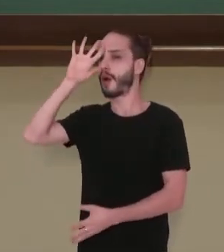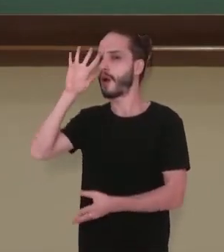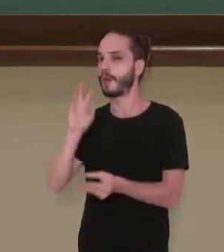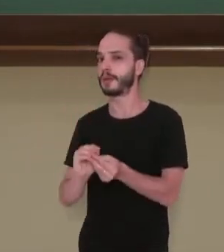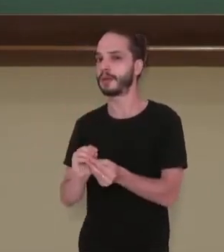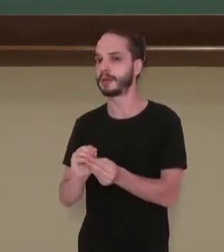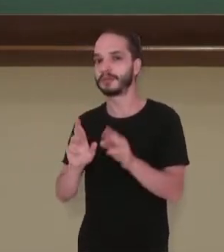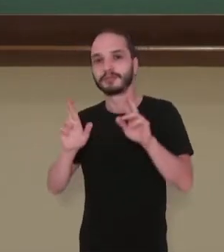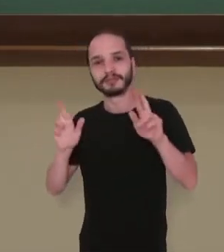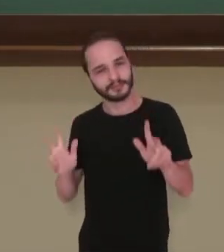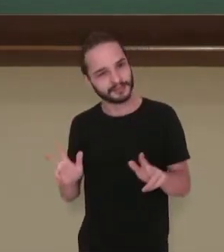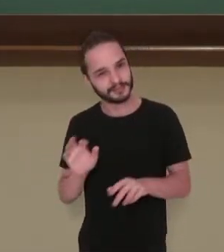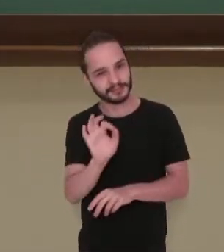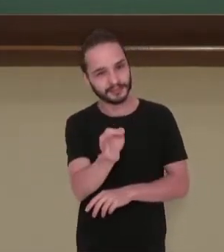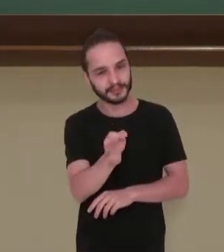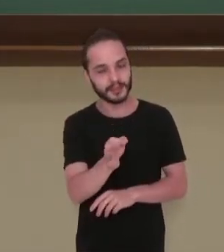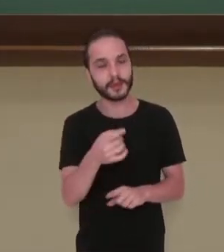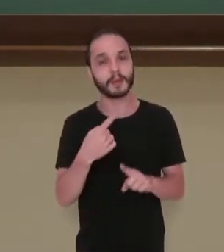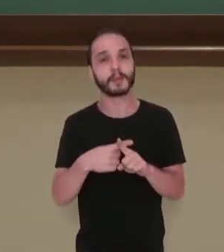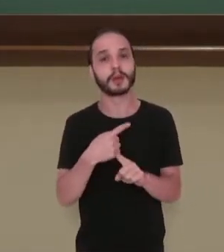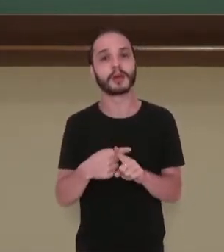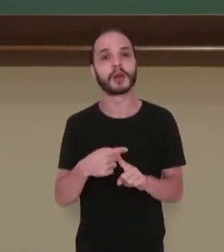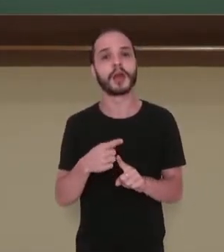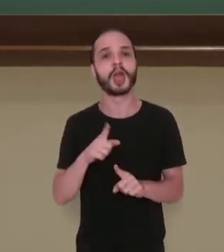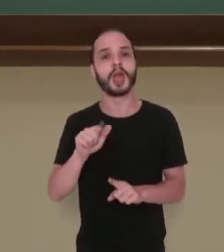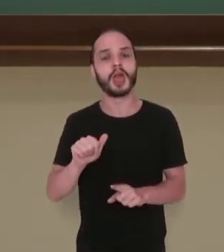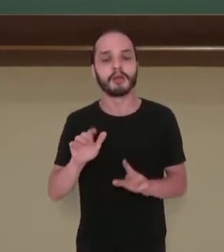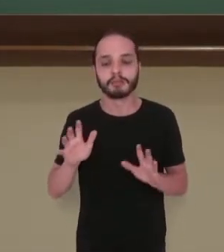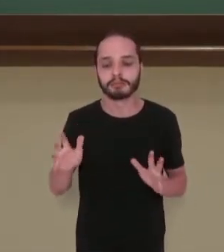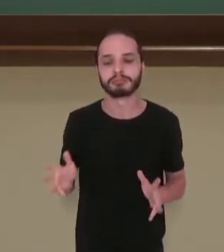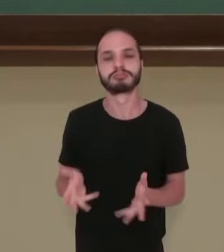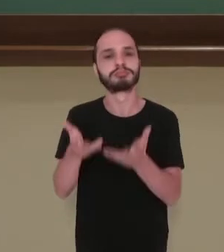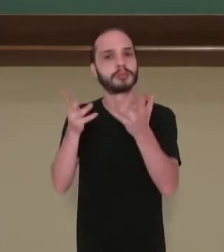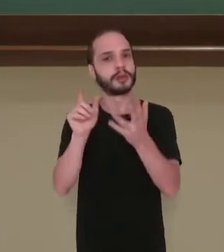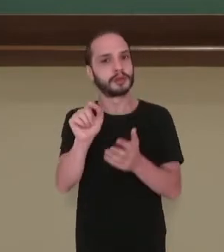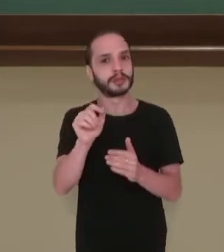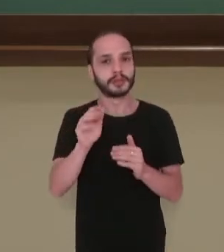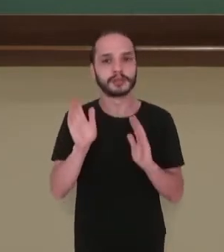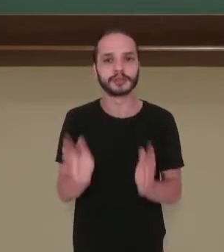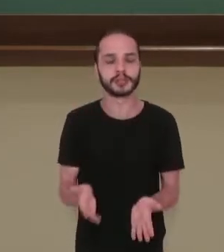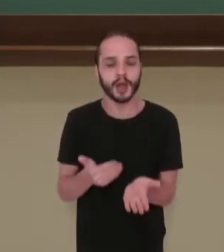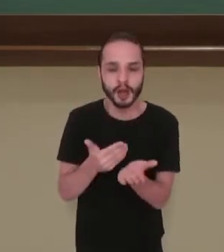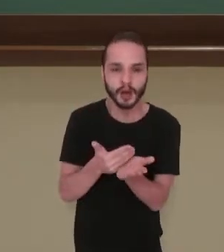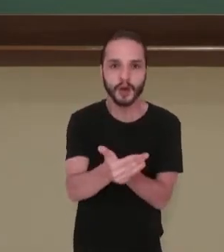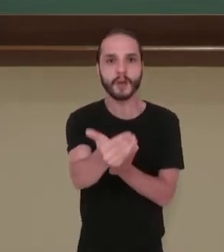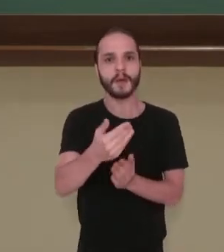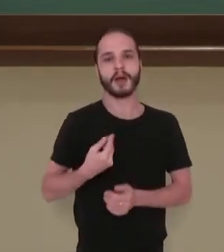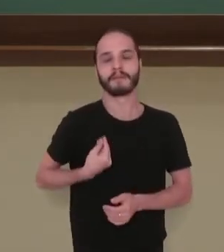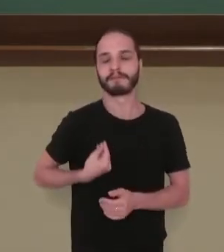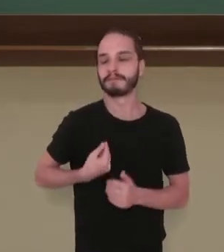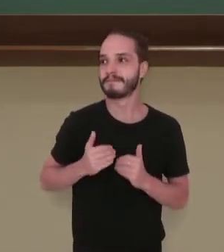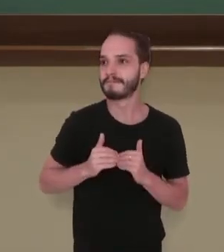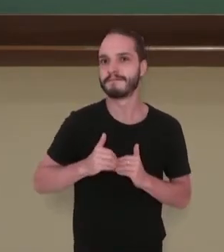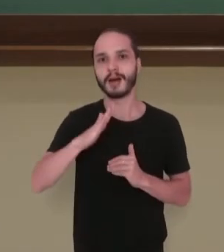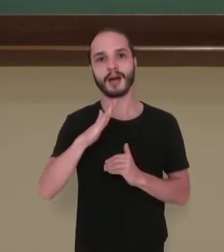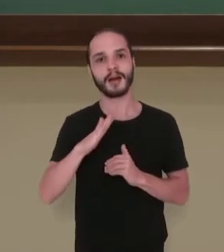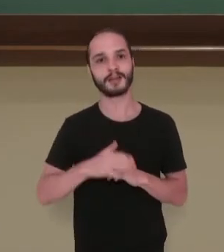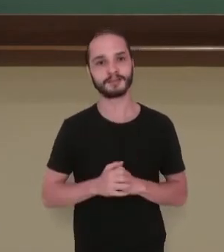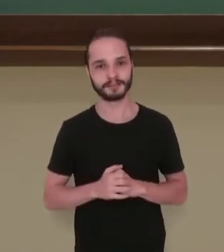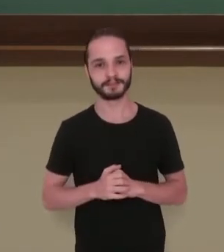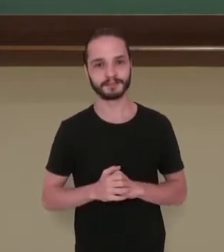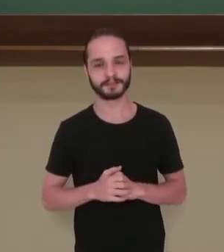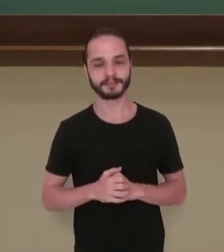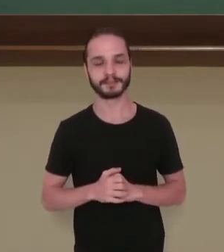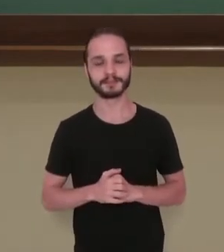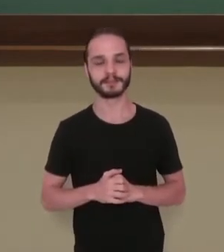quê? Ao estímulo, né? A você já começar com mais vida. Então,